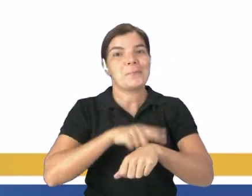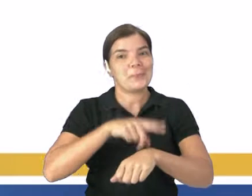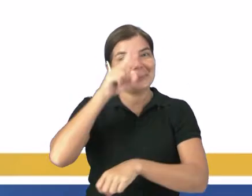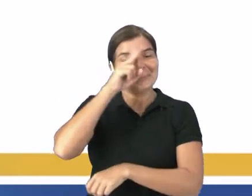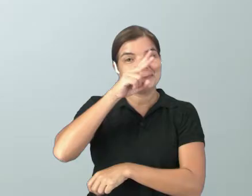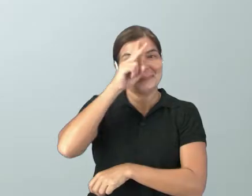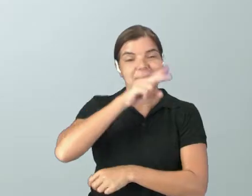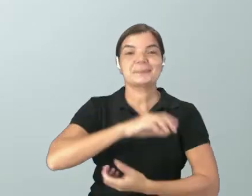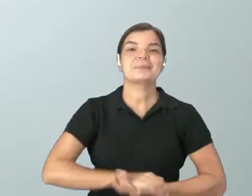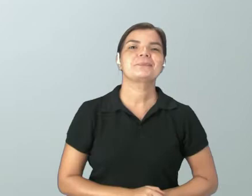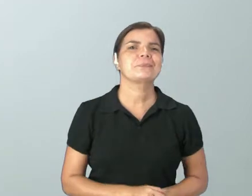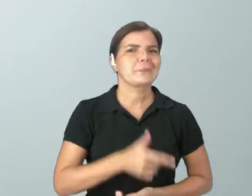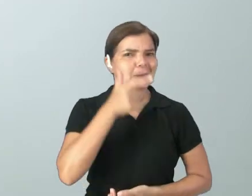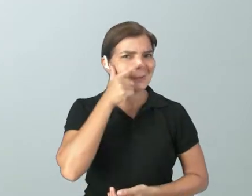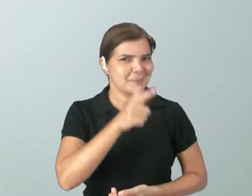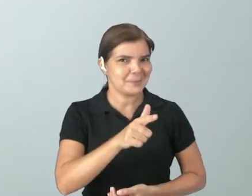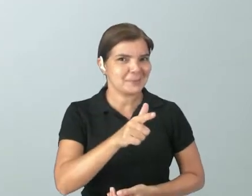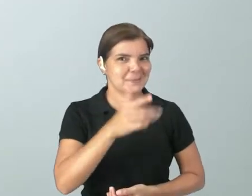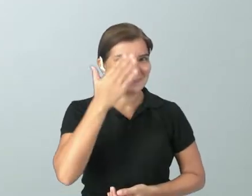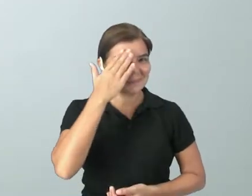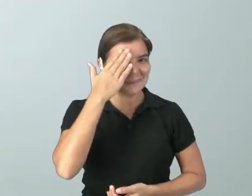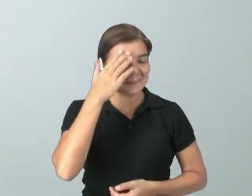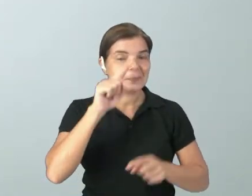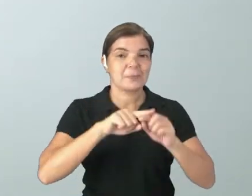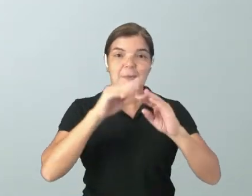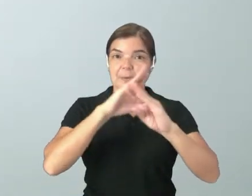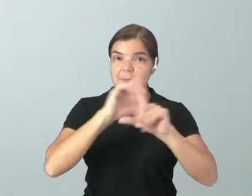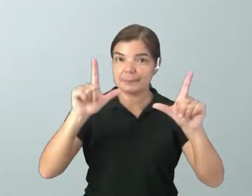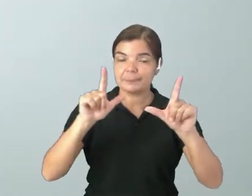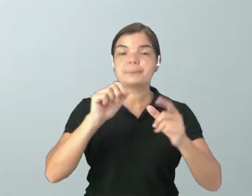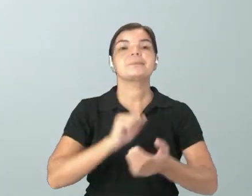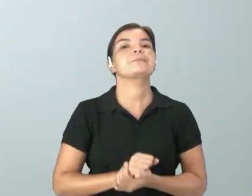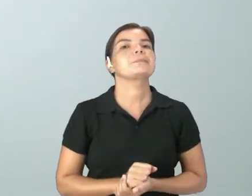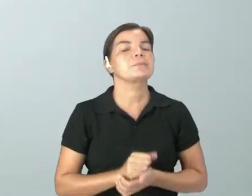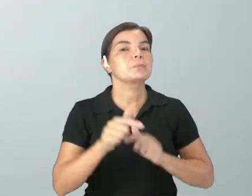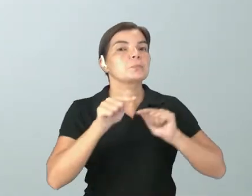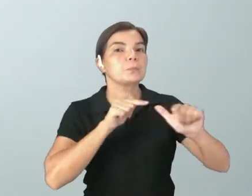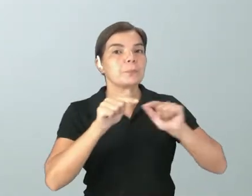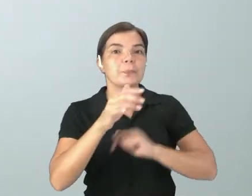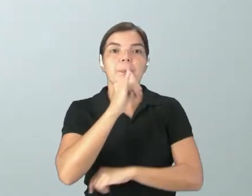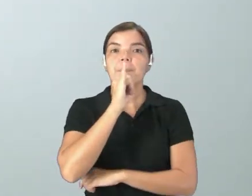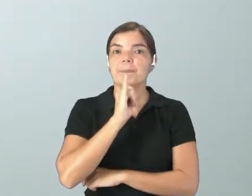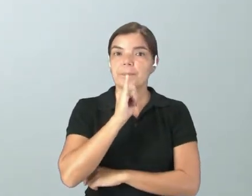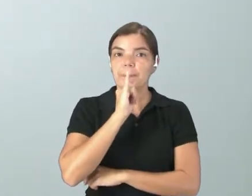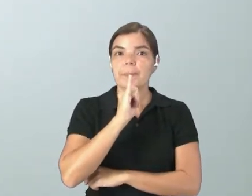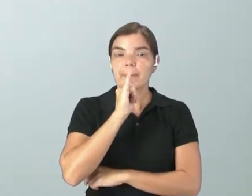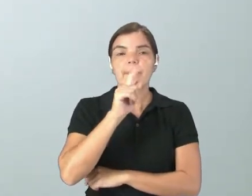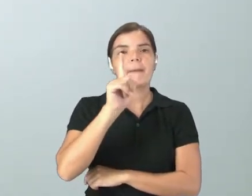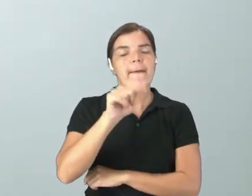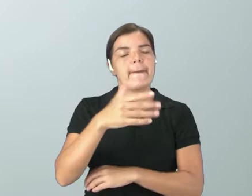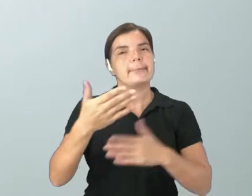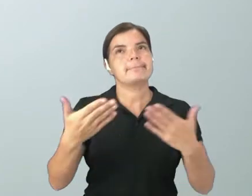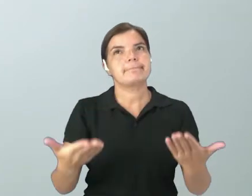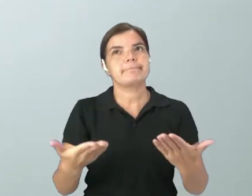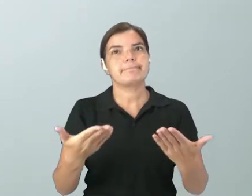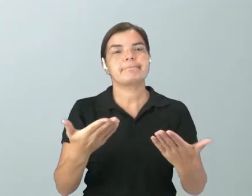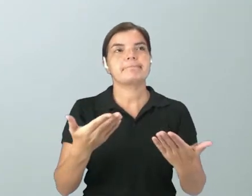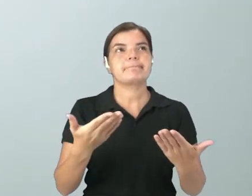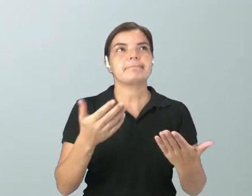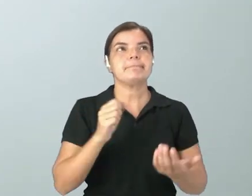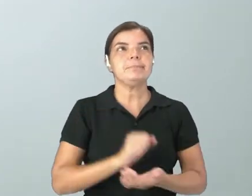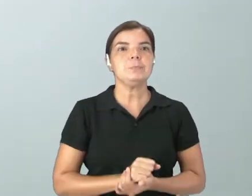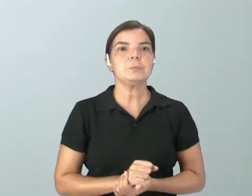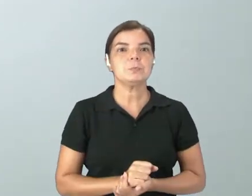histórico. Conseguiram acompanhar? Só para esclarecer mais um pouquinho, tá bom? O trabalho, por exemplo, é quando